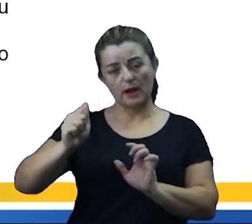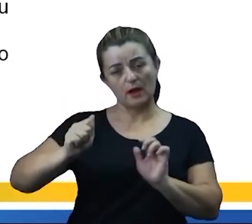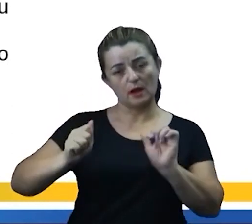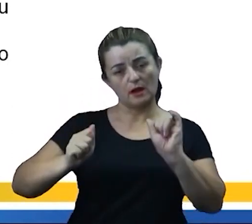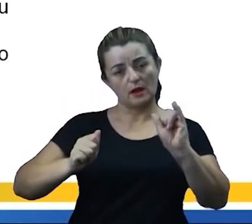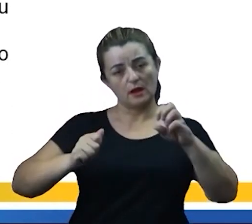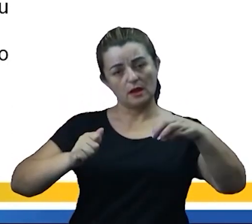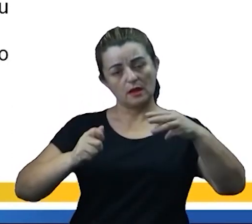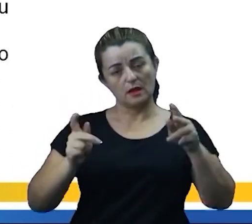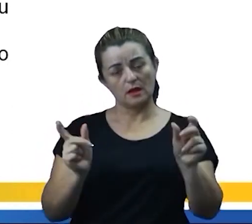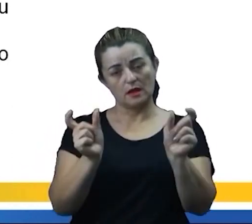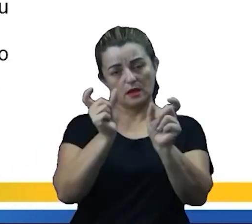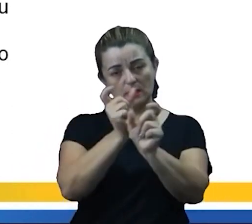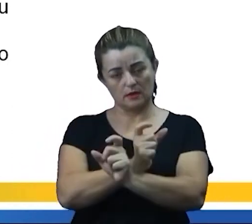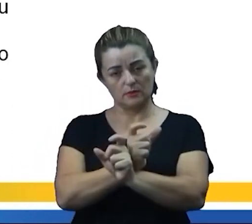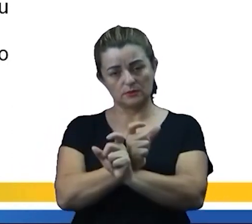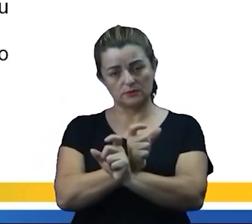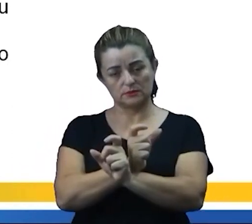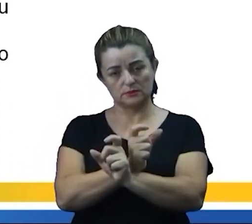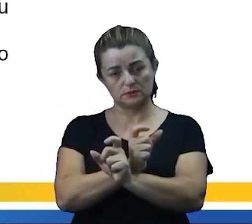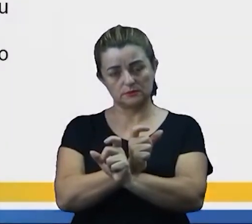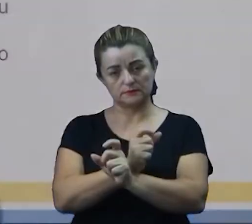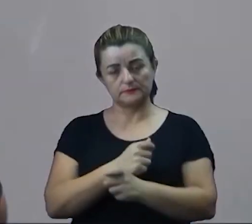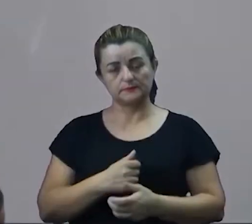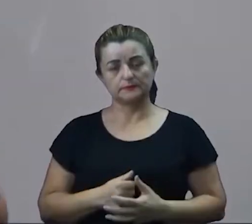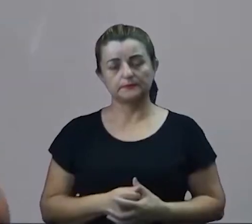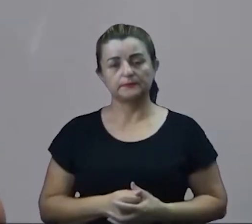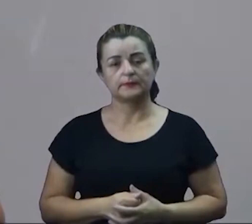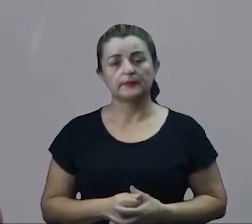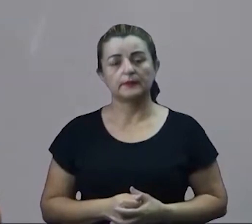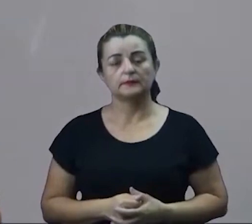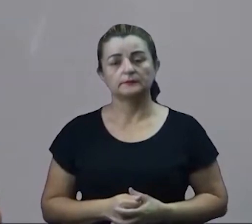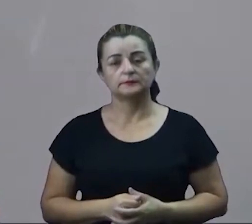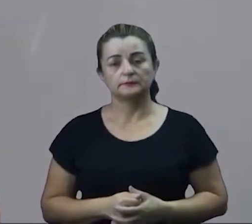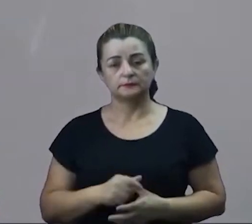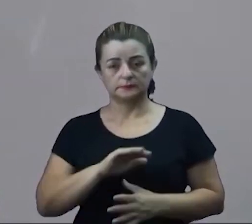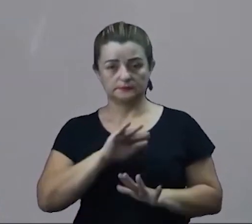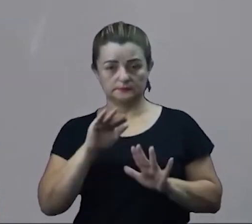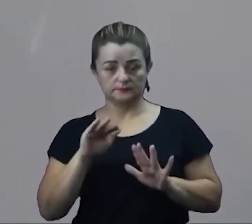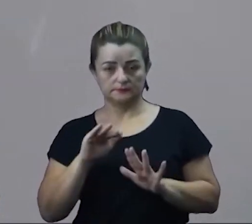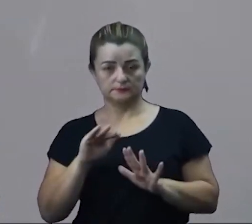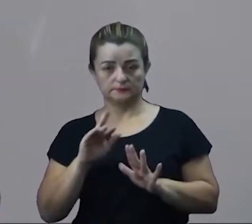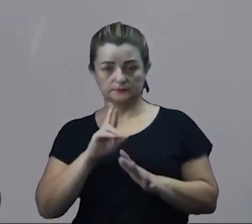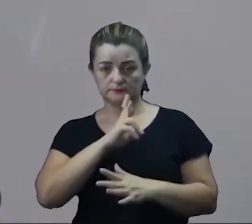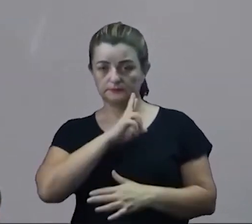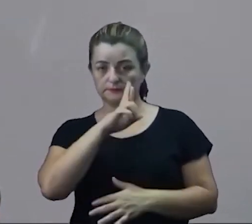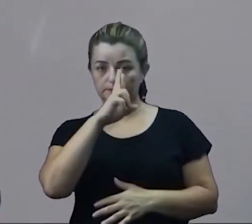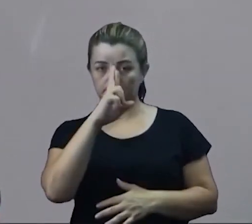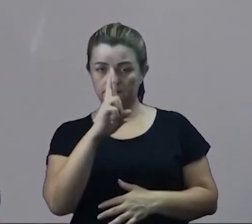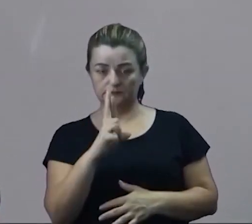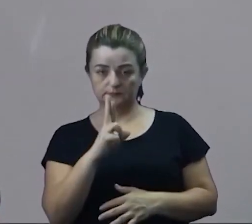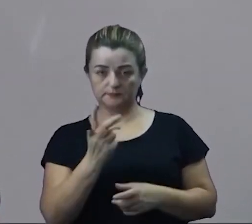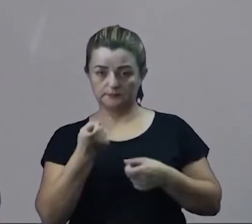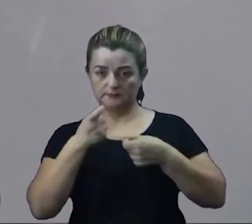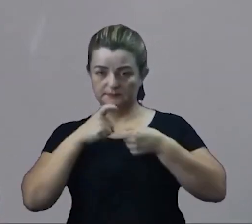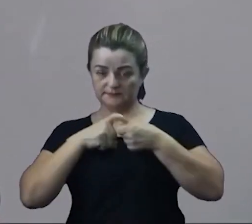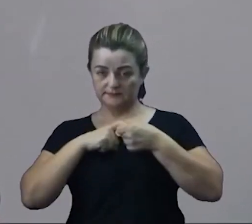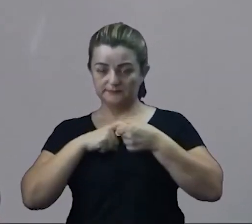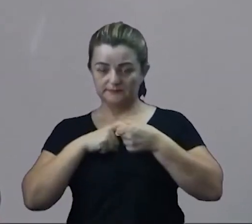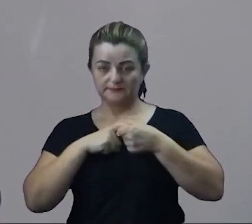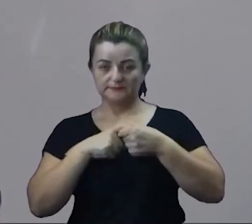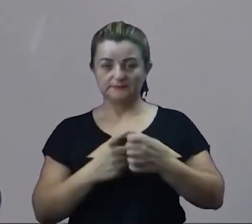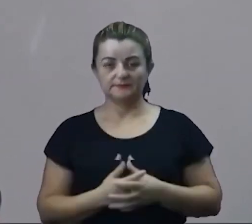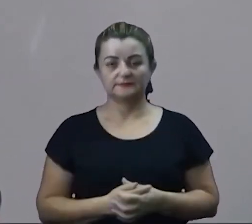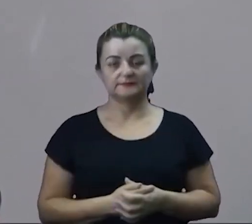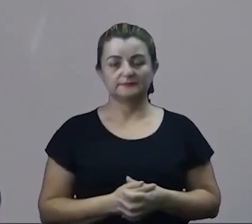questão estrutural entre os versos pares e ímpares? Pause este vídeo, responda e volte aqui para